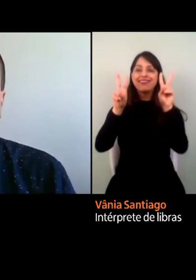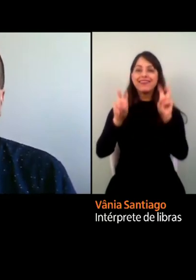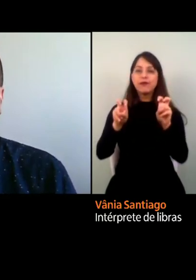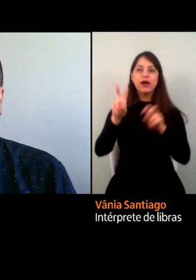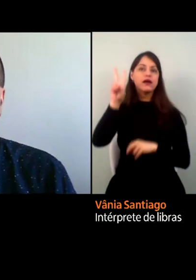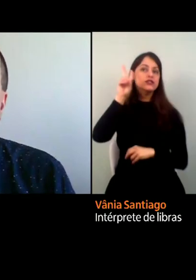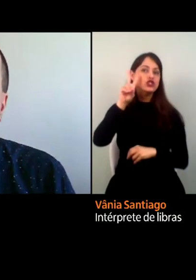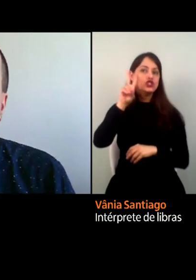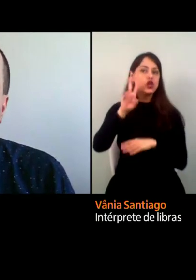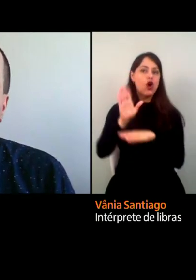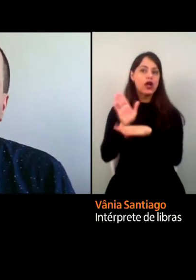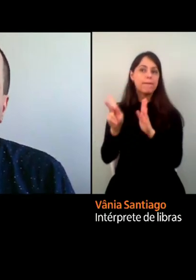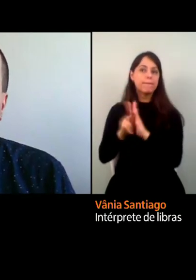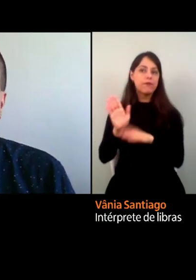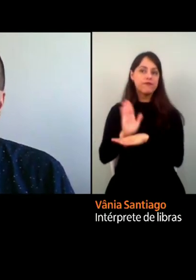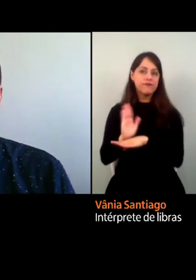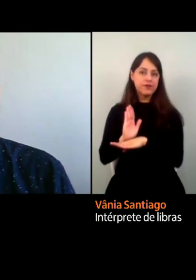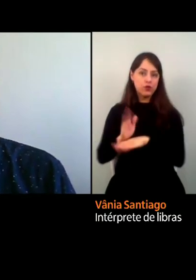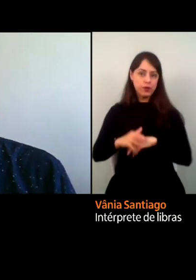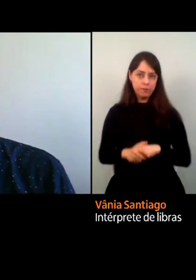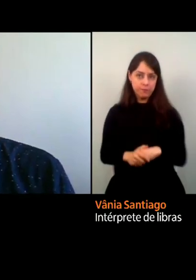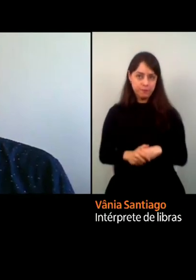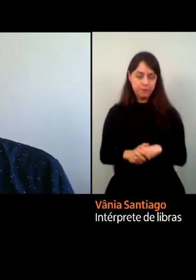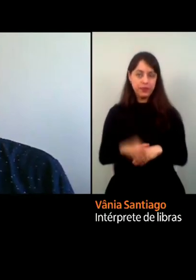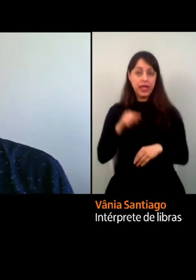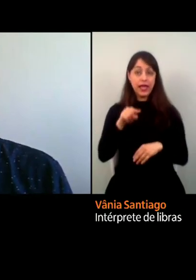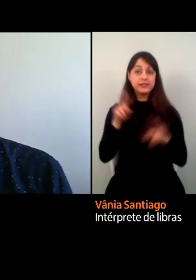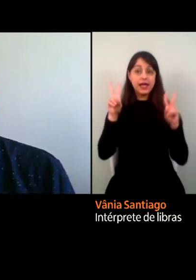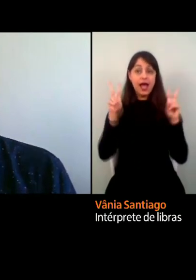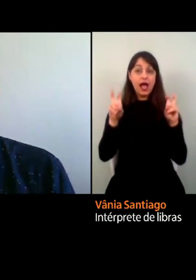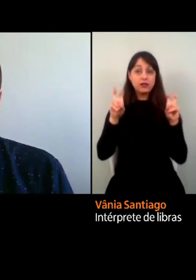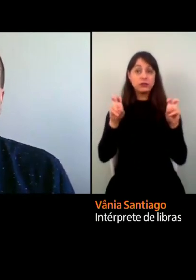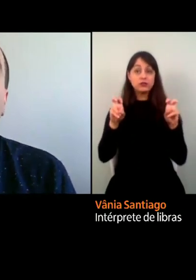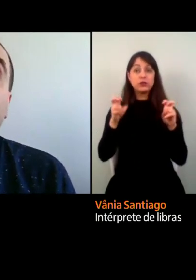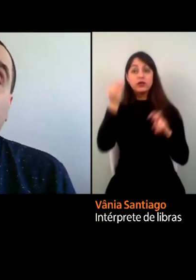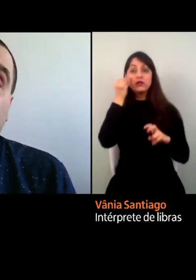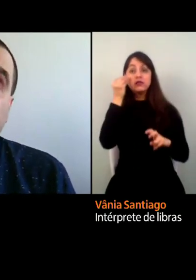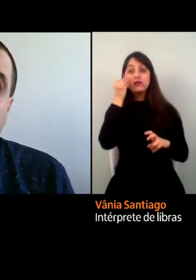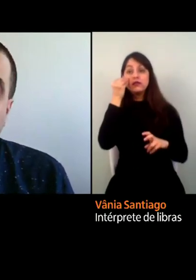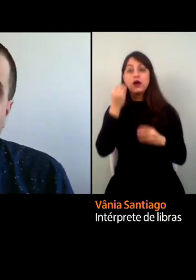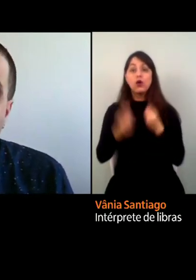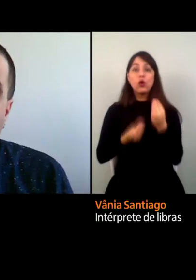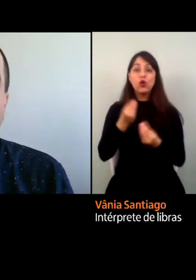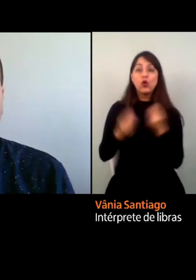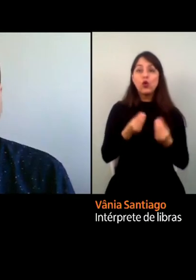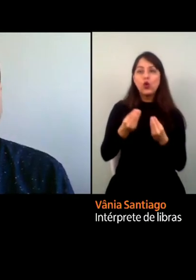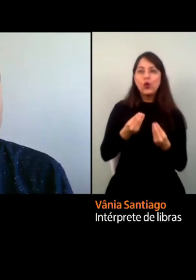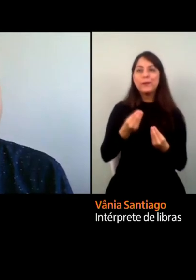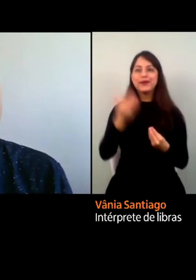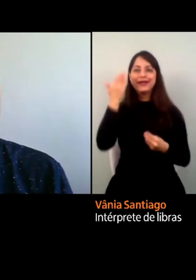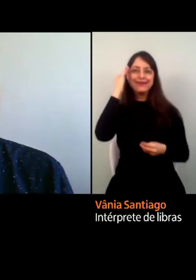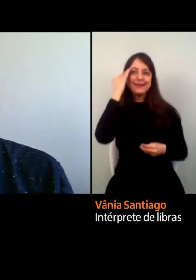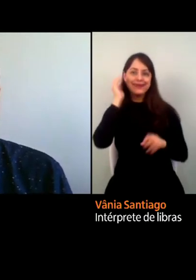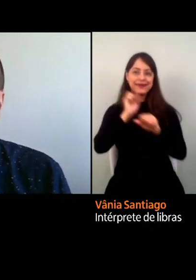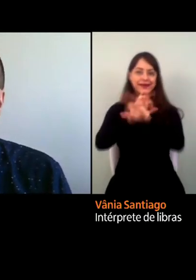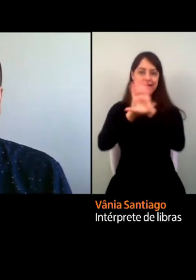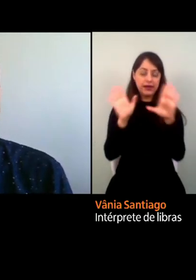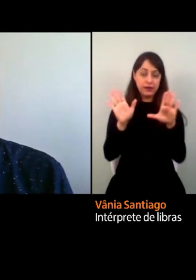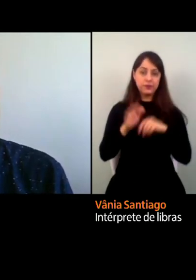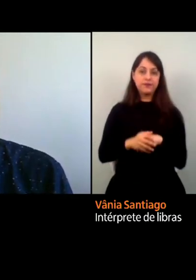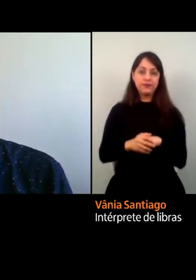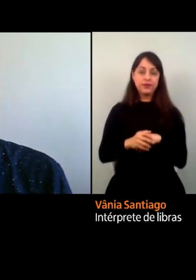buscando em seu assunto algum princípio de inteligibilidade, o historiador de cinema é obrigado a